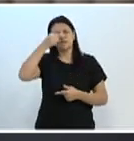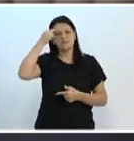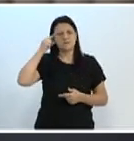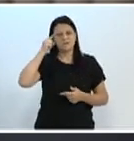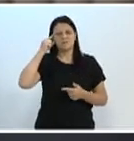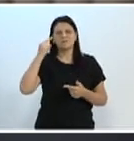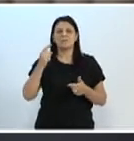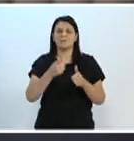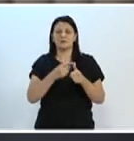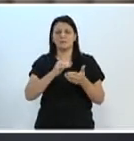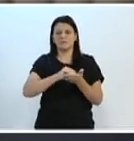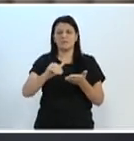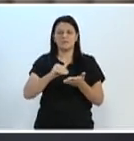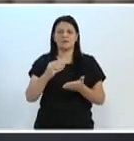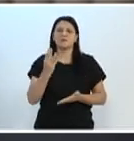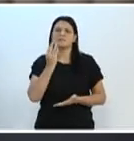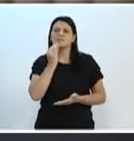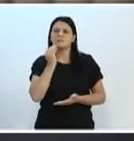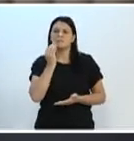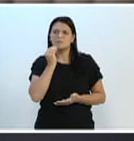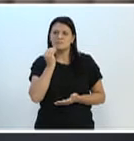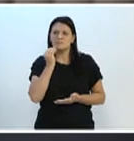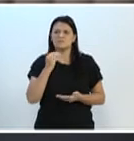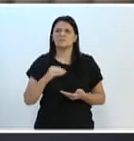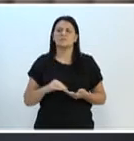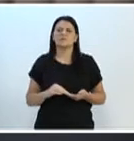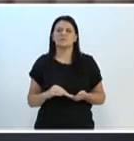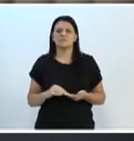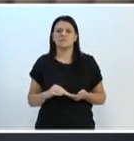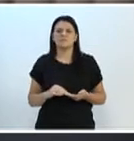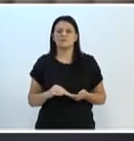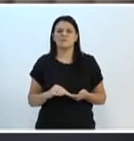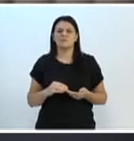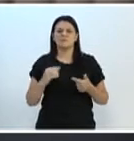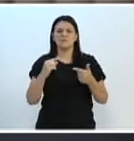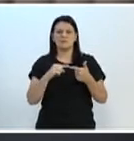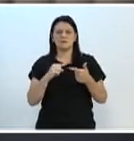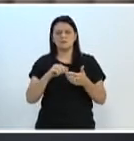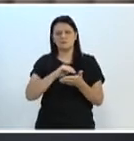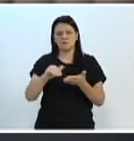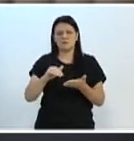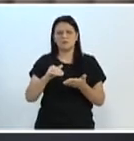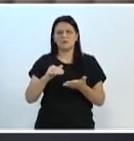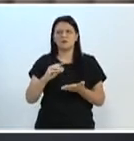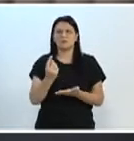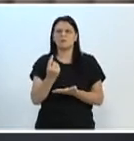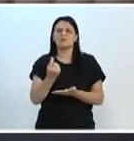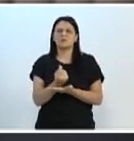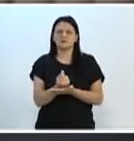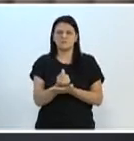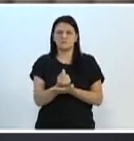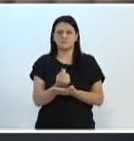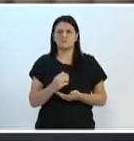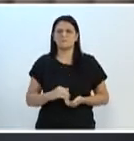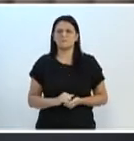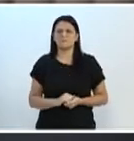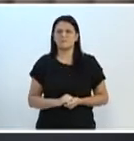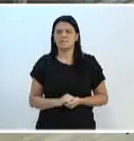Rosa, primeiro secretário vereador Gilson de Souza, segundo secretário vereadora Cristiane